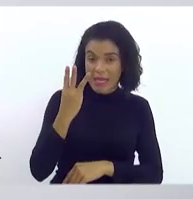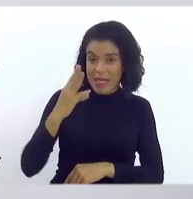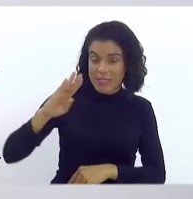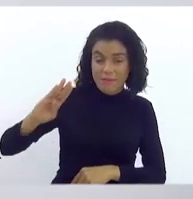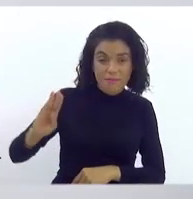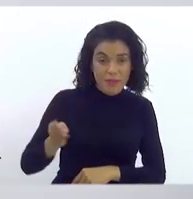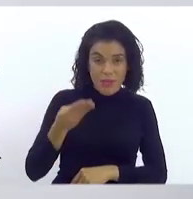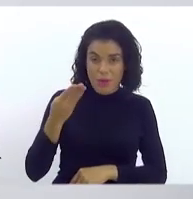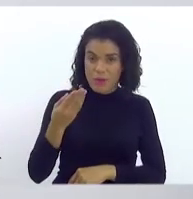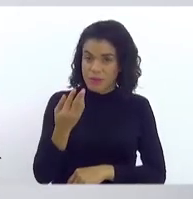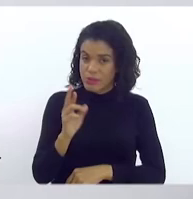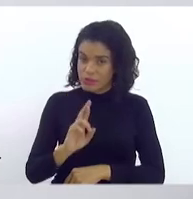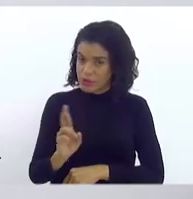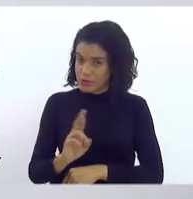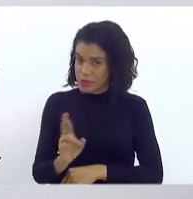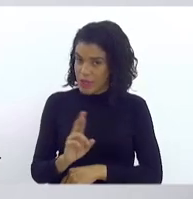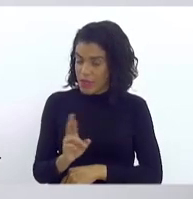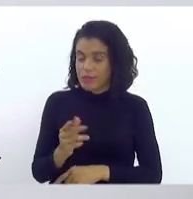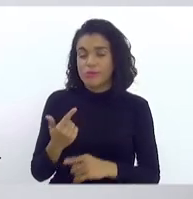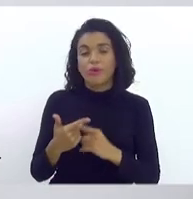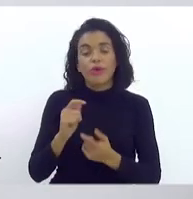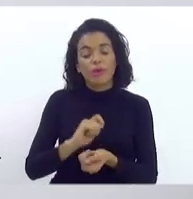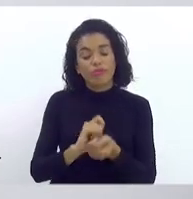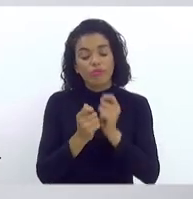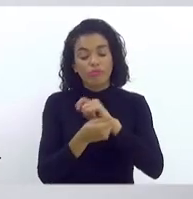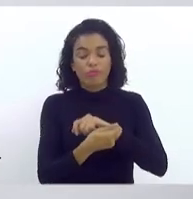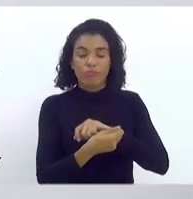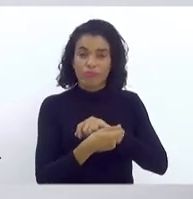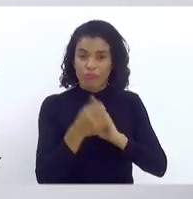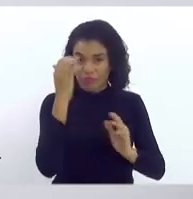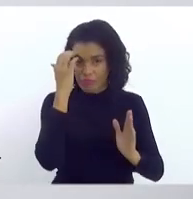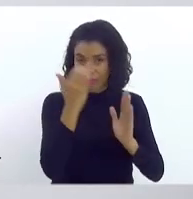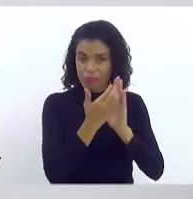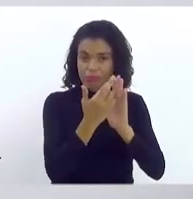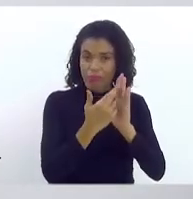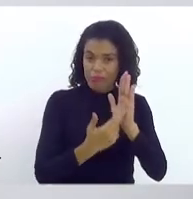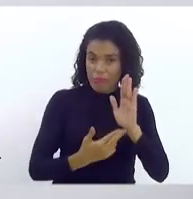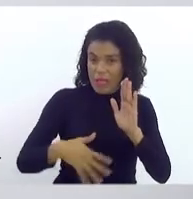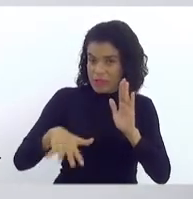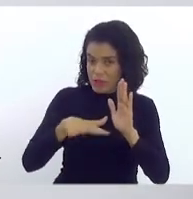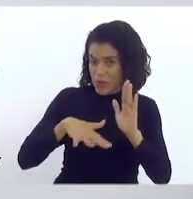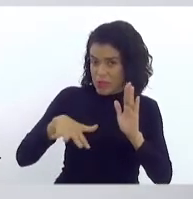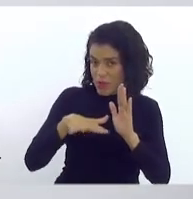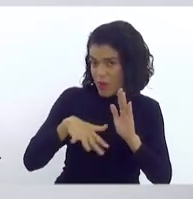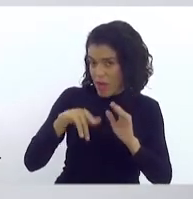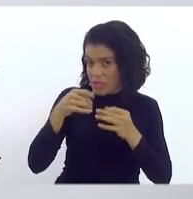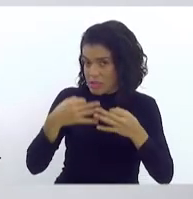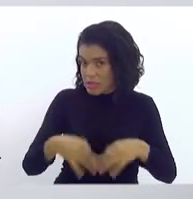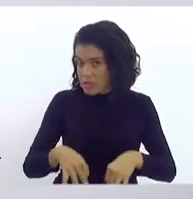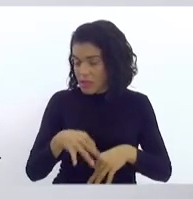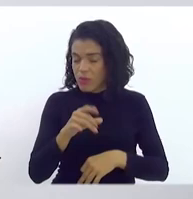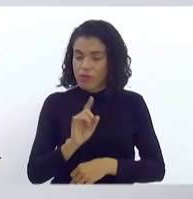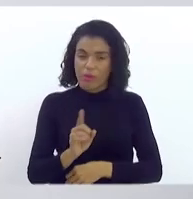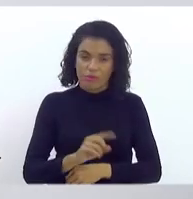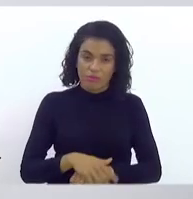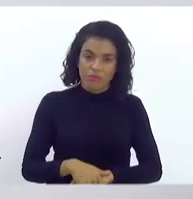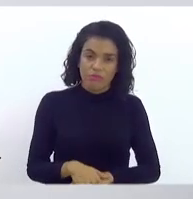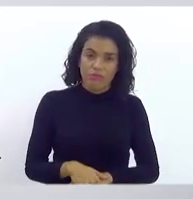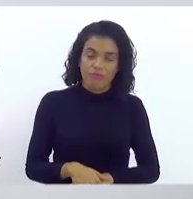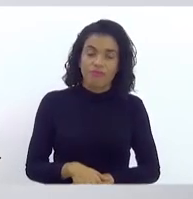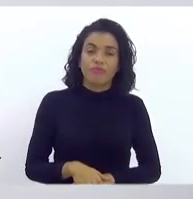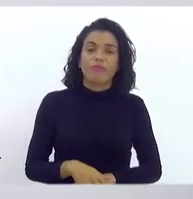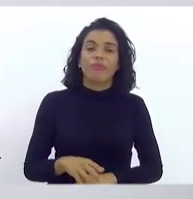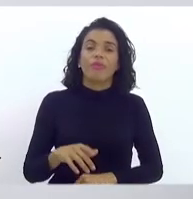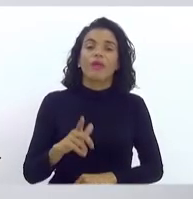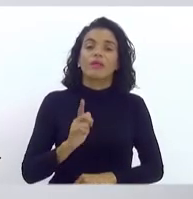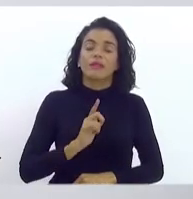adotada ainda, essa nova margem que foi adotada ou não foi resolvida essa situação, se essa margem é correta ou não. Quando a